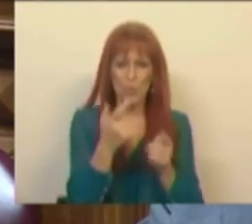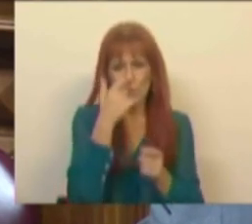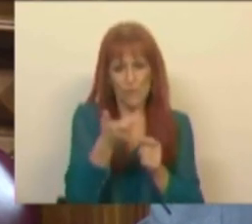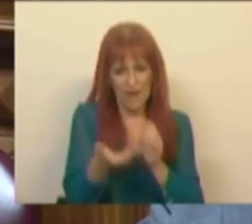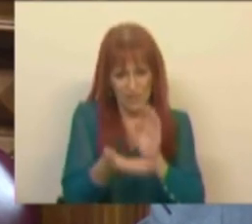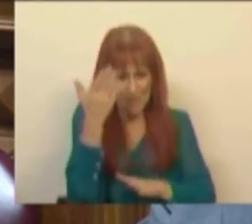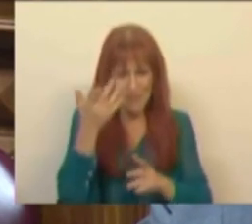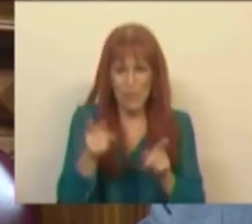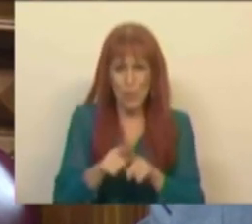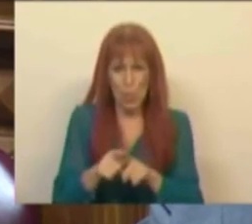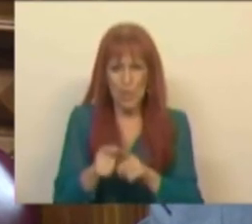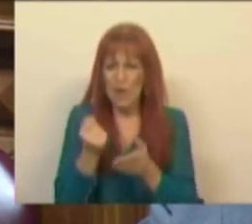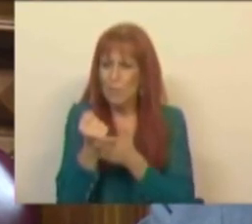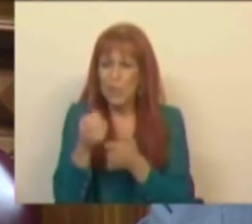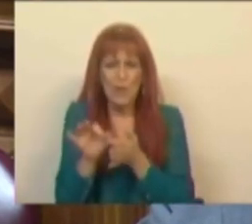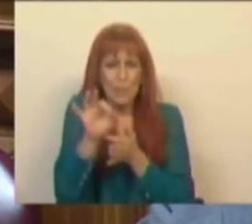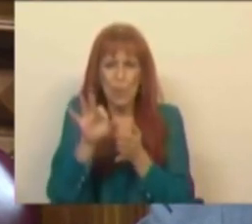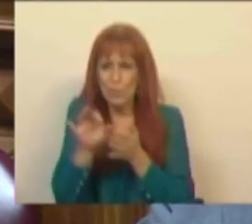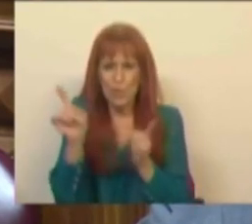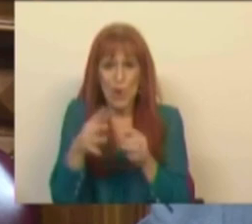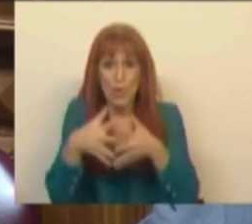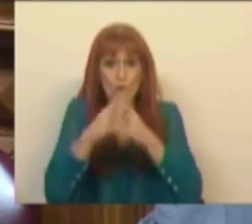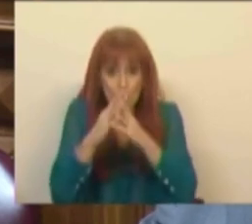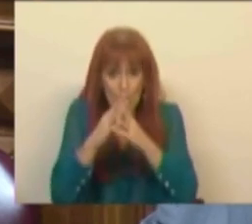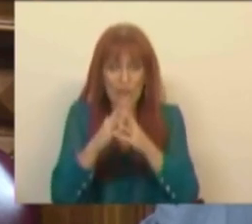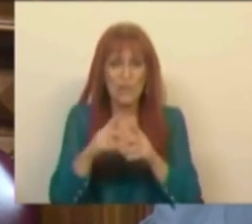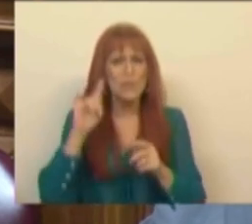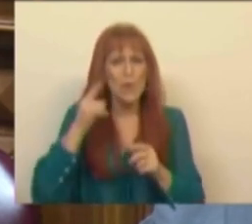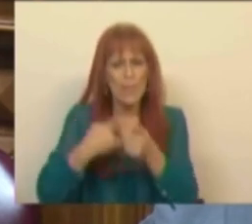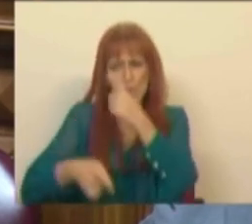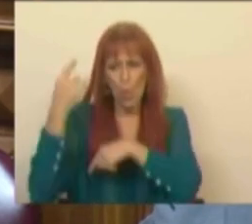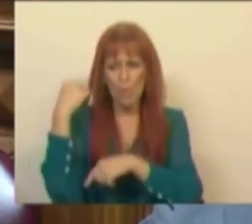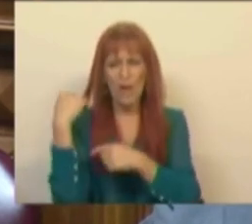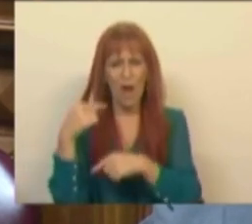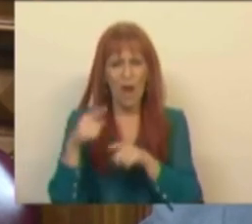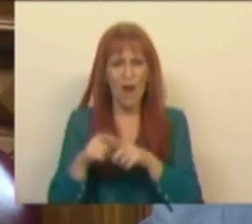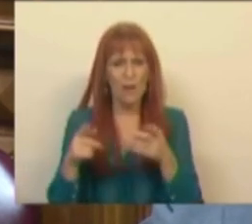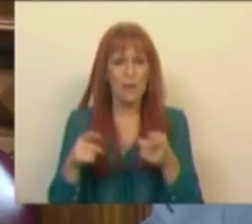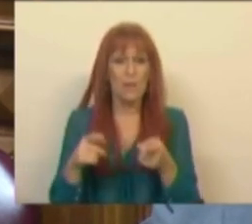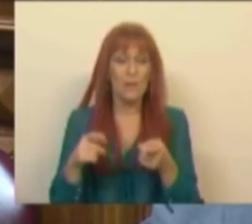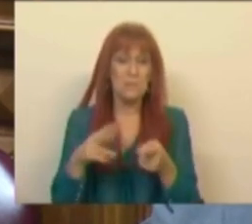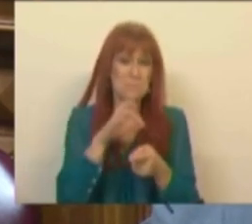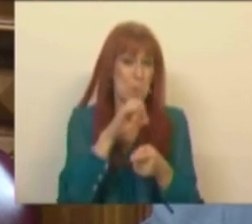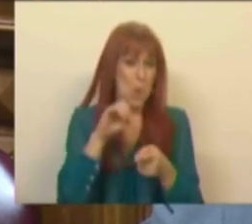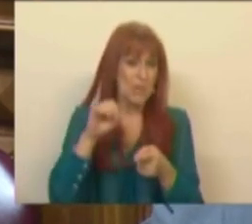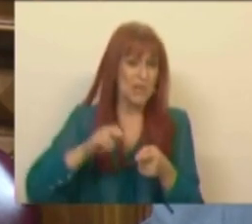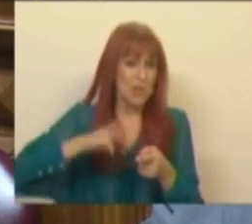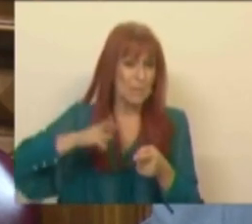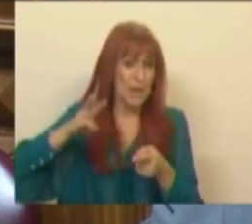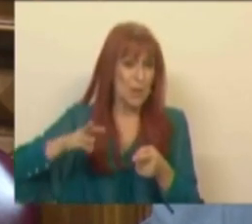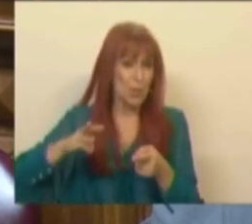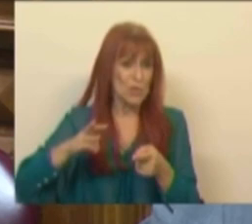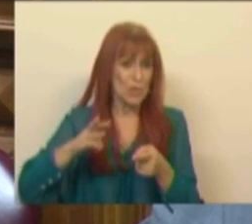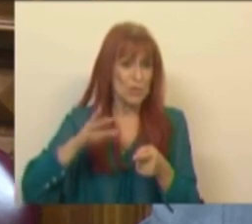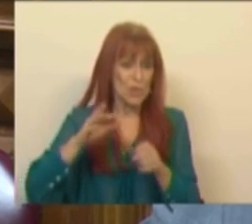vulneráveis, não com apoios pontuais, mas estruturais. Soubemos ontem que há 800 milhões,